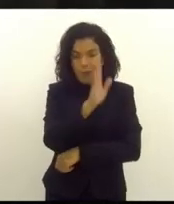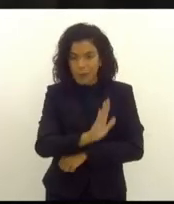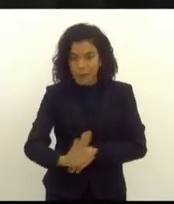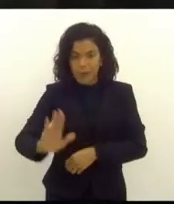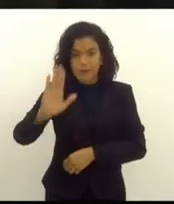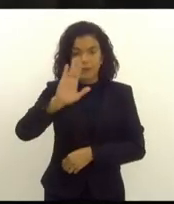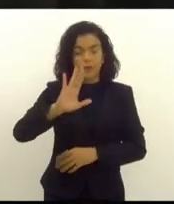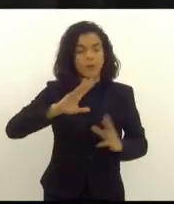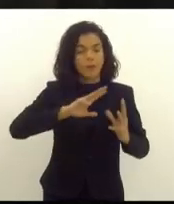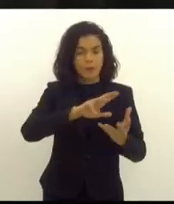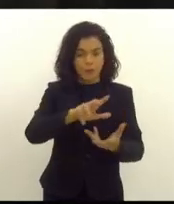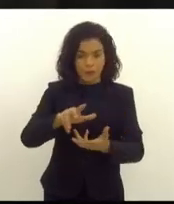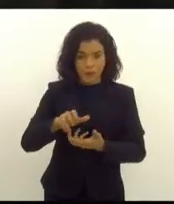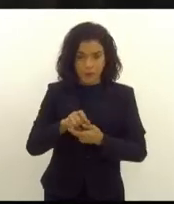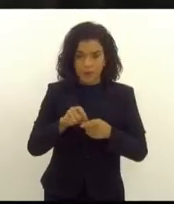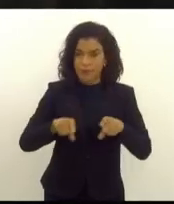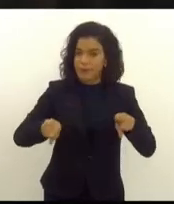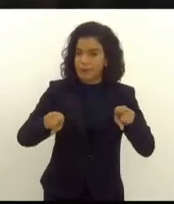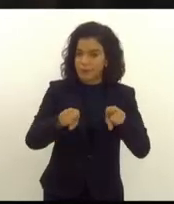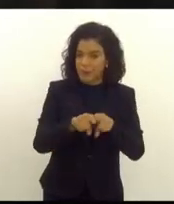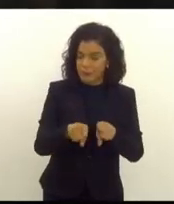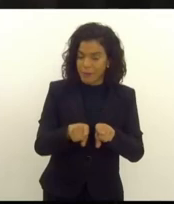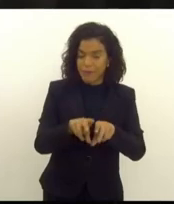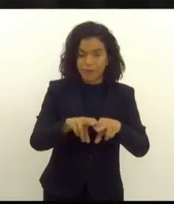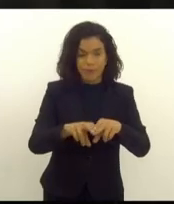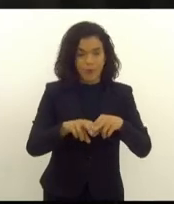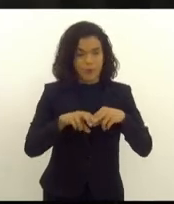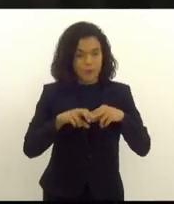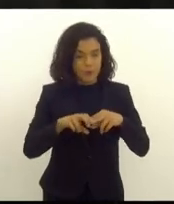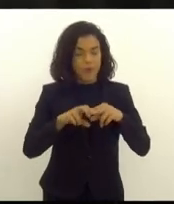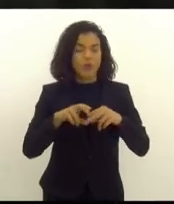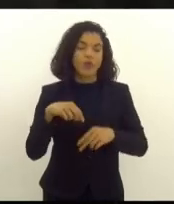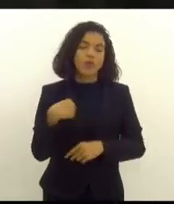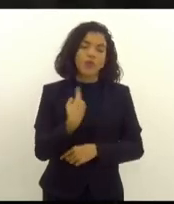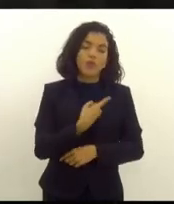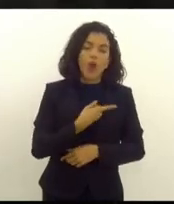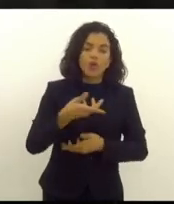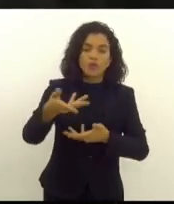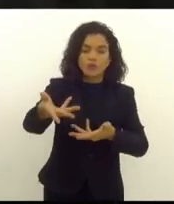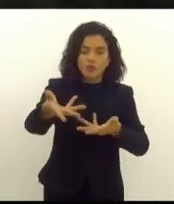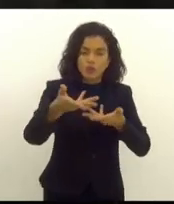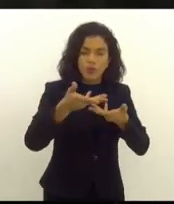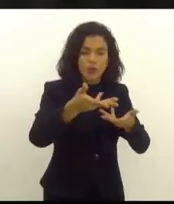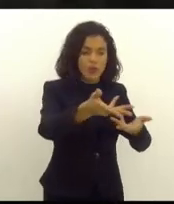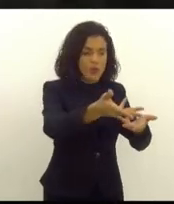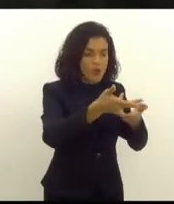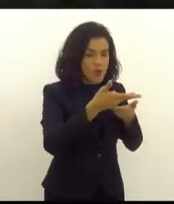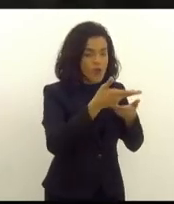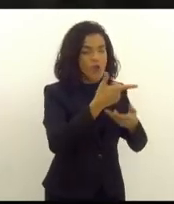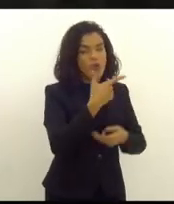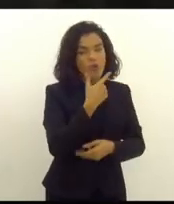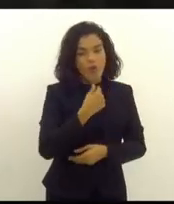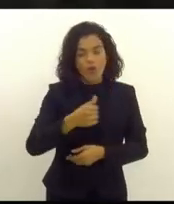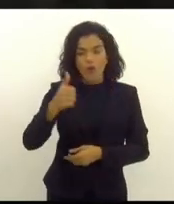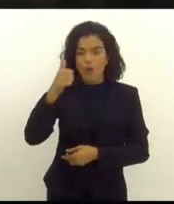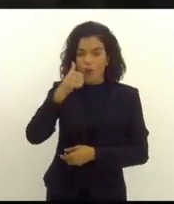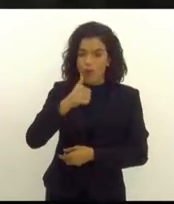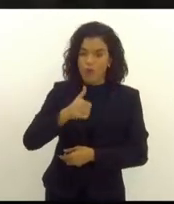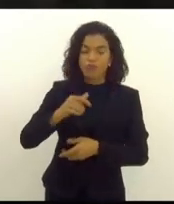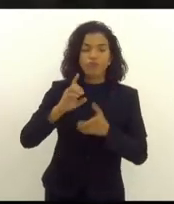e do mundo por isso fazemos um chamado a todas e todos